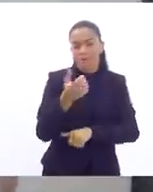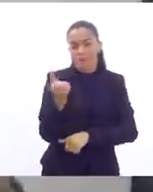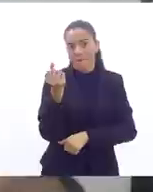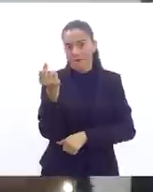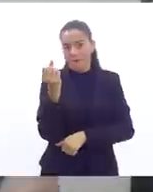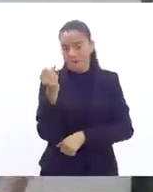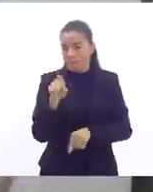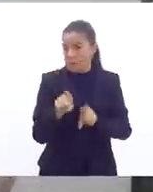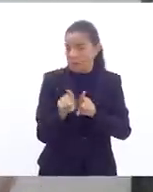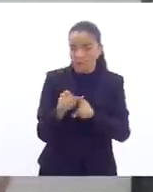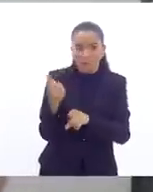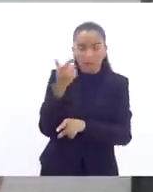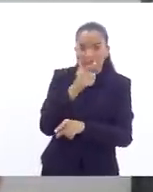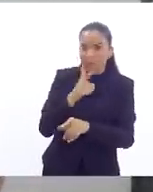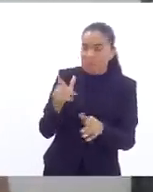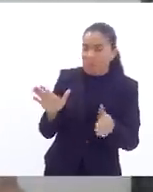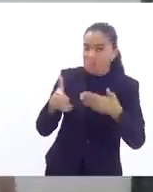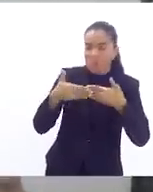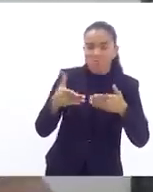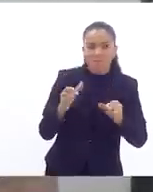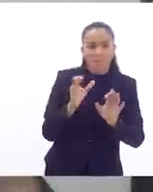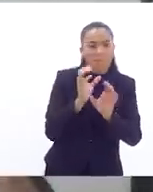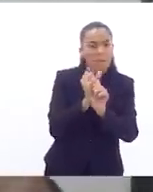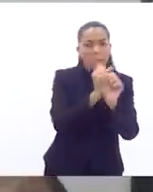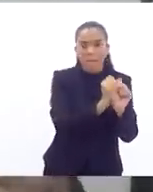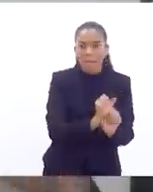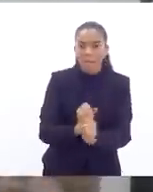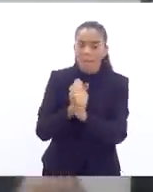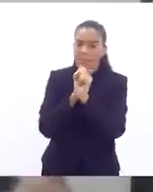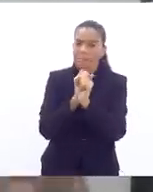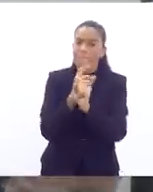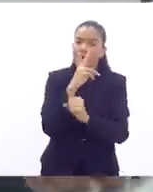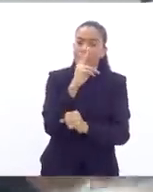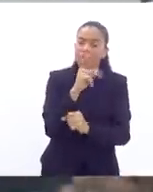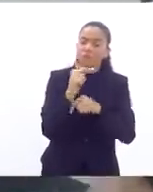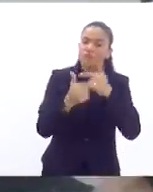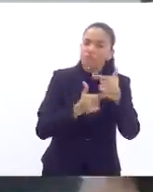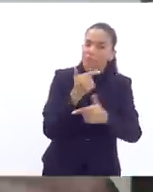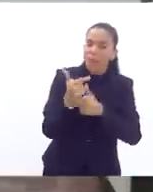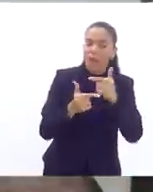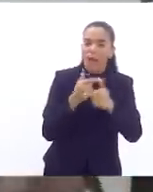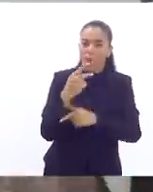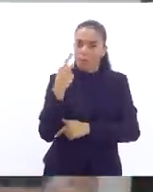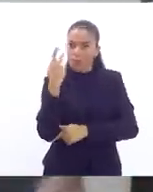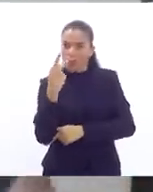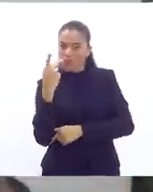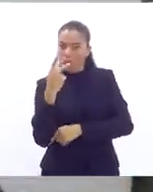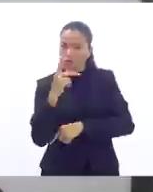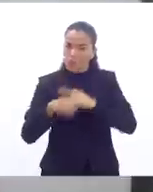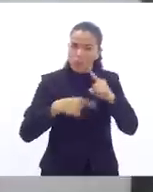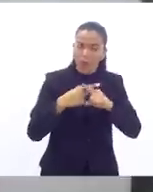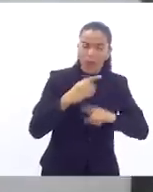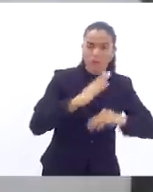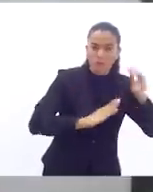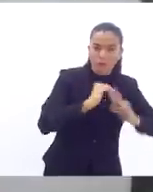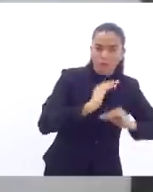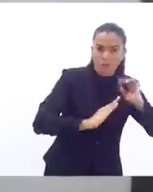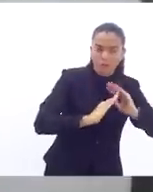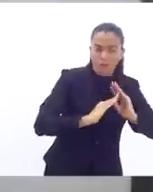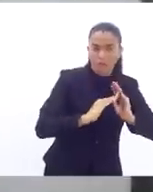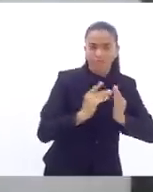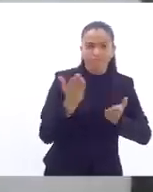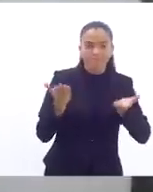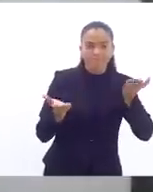denominador comum junto ao Rio previdência Então me parece que é um trabalho híbrido além de trabalho técnico junto ao Rio